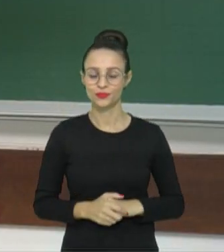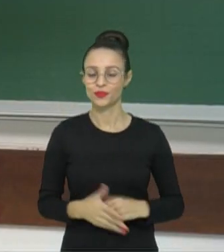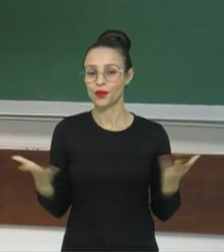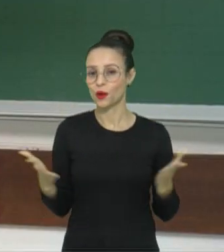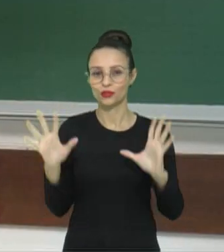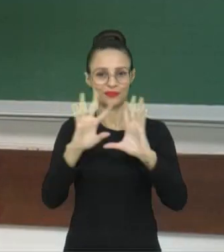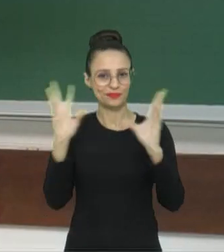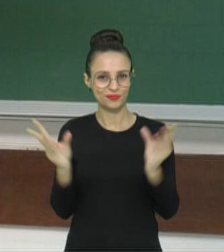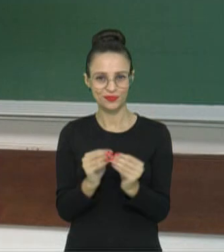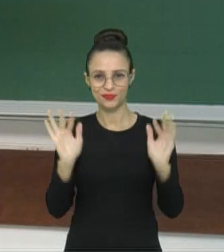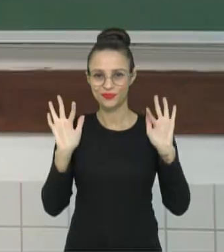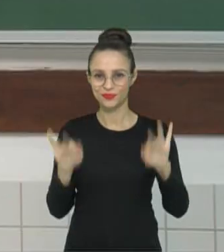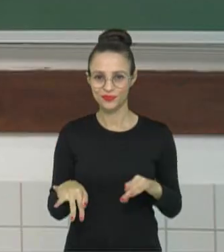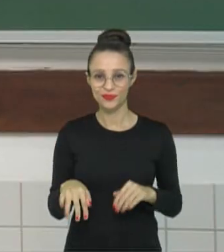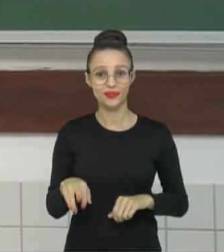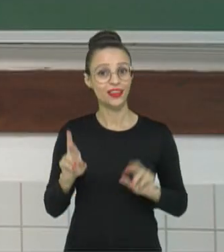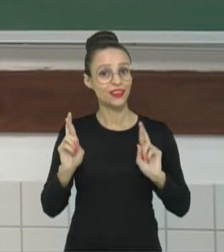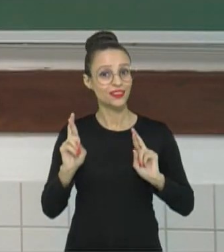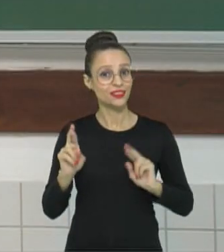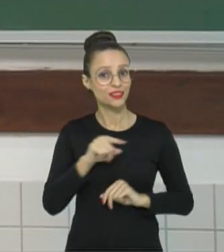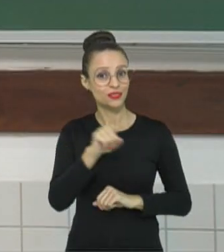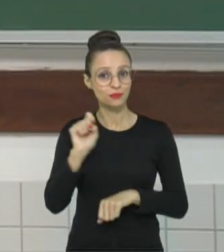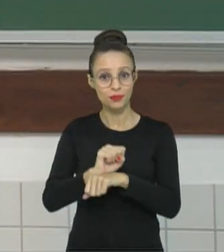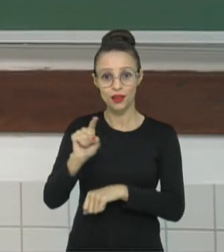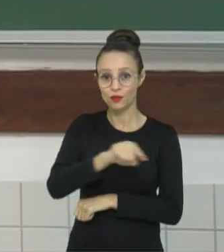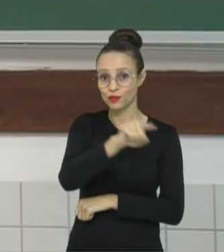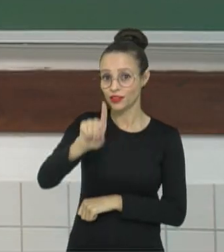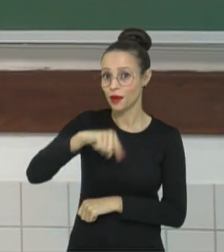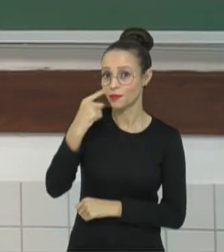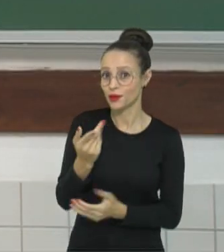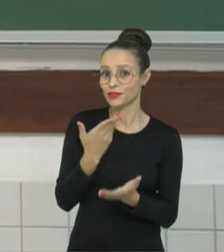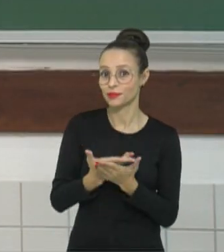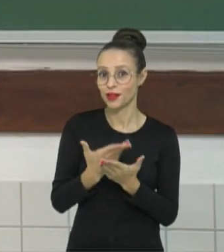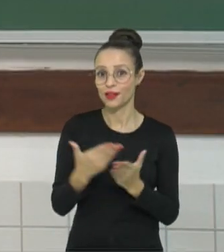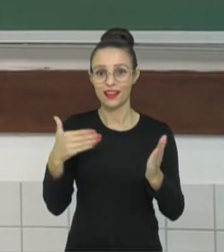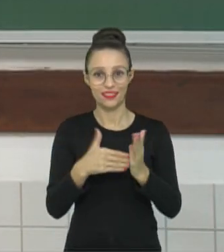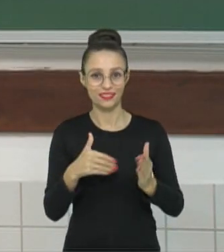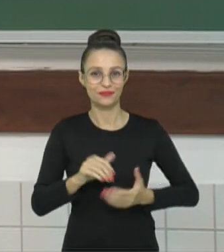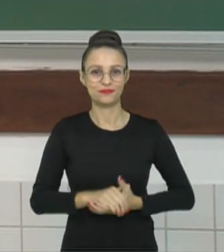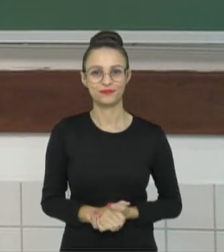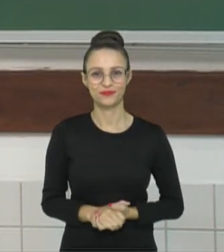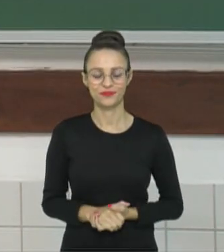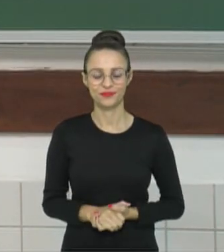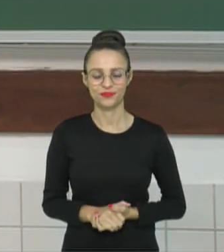Por hoje eu fico por aqui, espero vocês na nossa próxima aula e até lá!